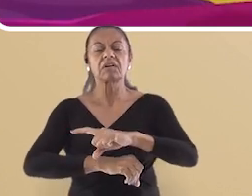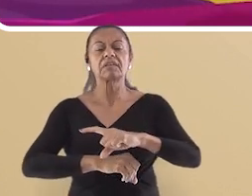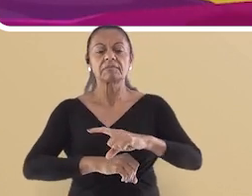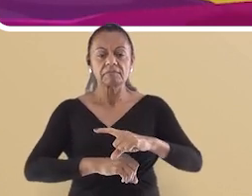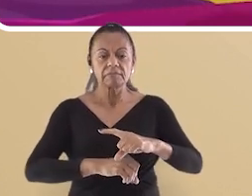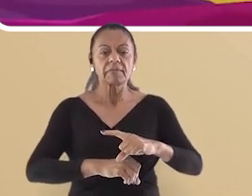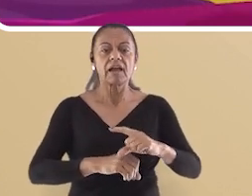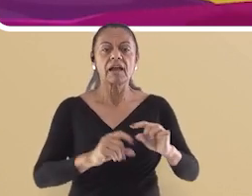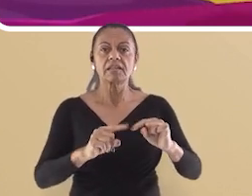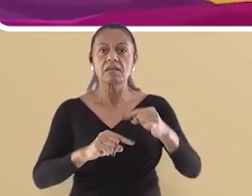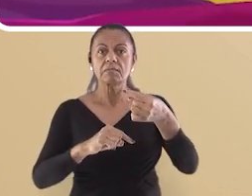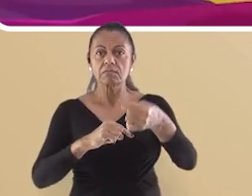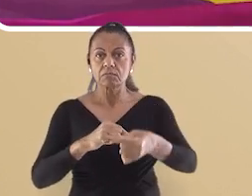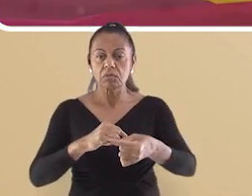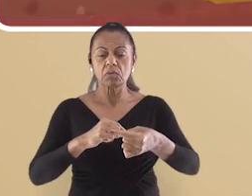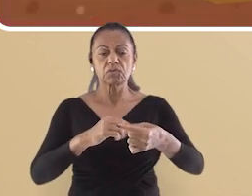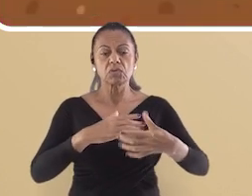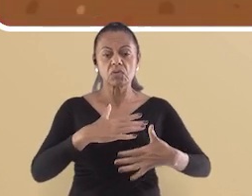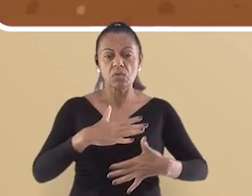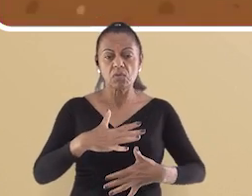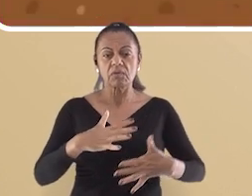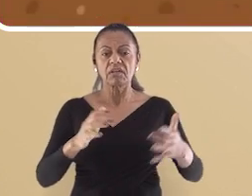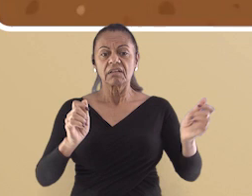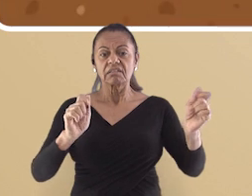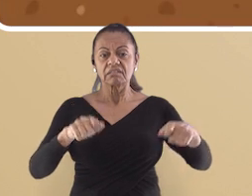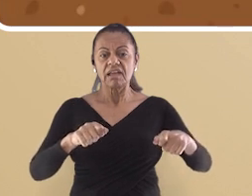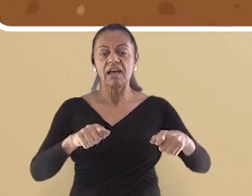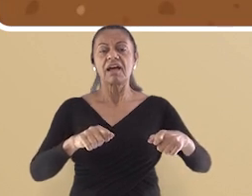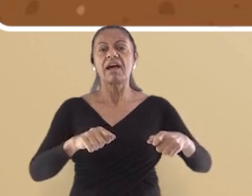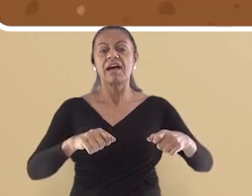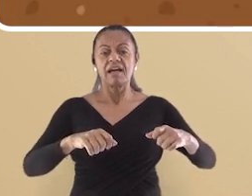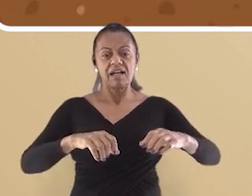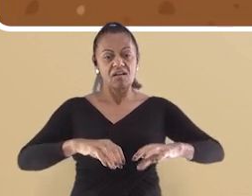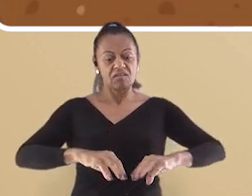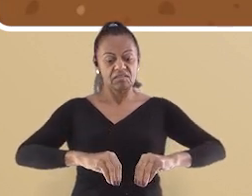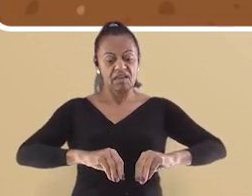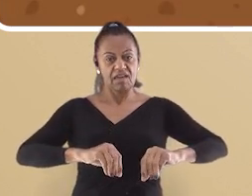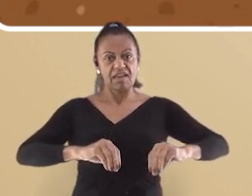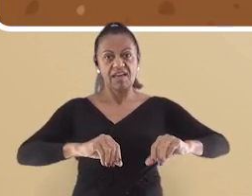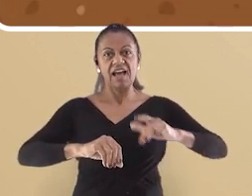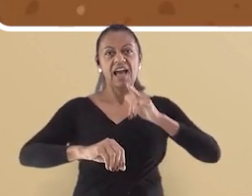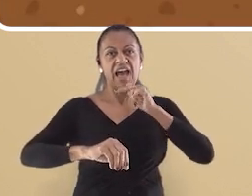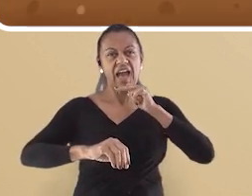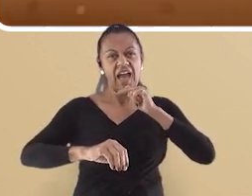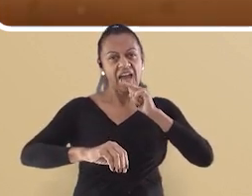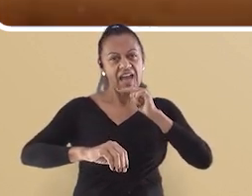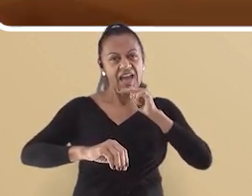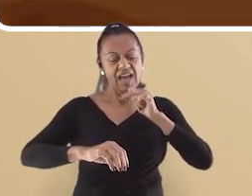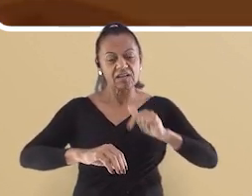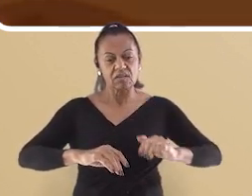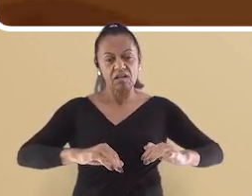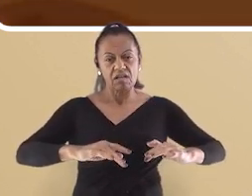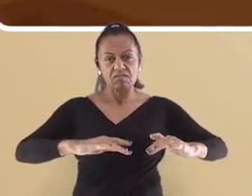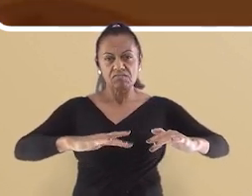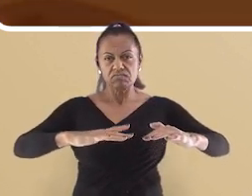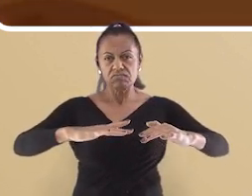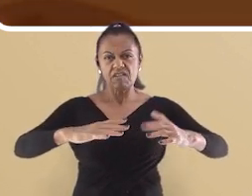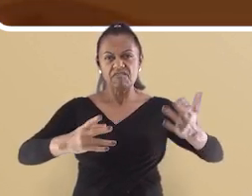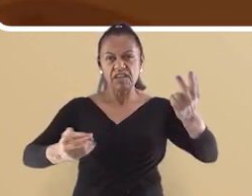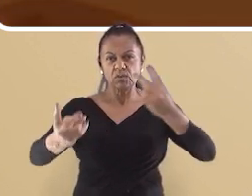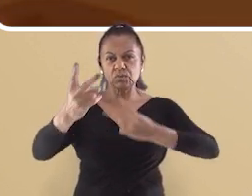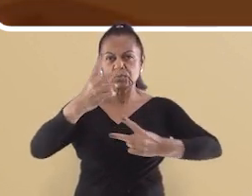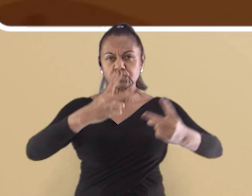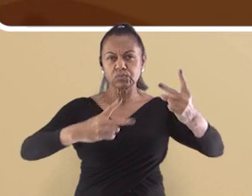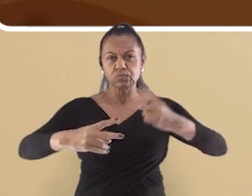fungos e bactérias. Após esse estágio, o corpo pode ser transportado e soterrado por uma camada de sedimento, que se